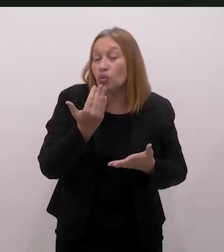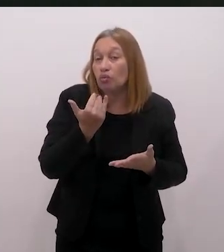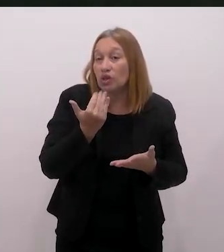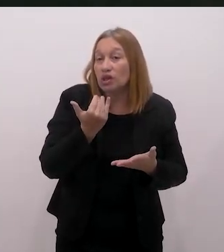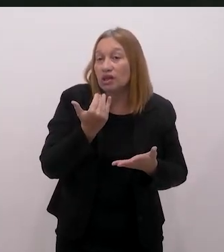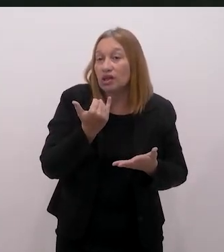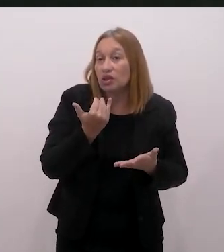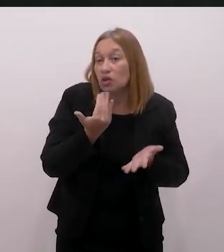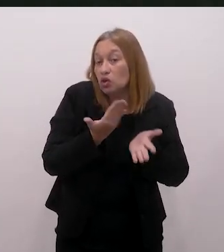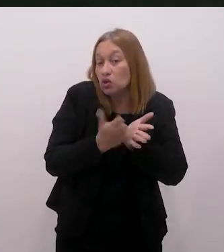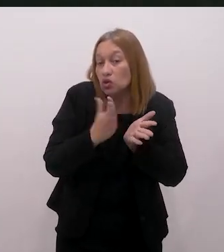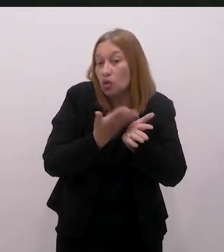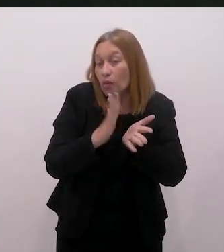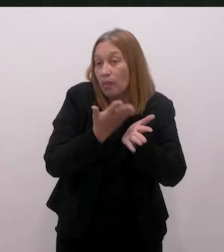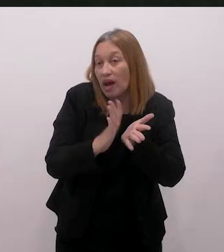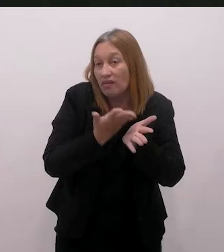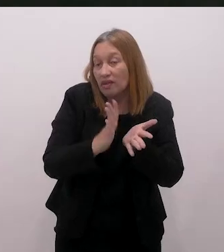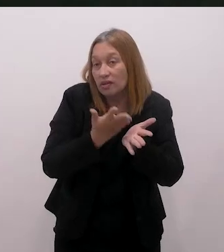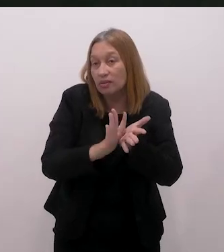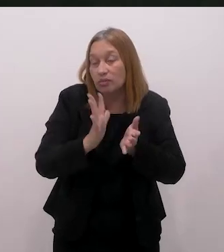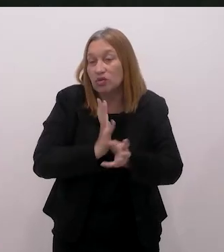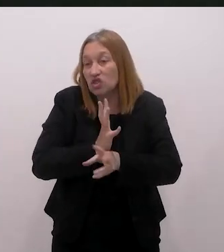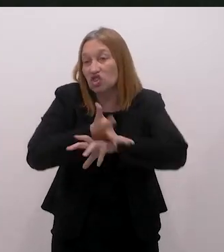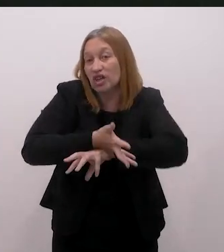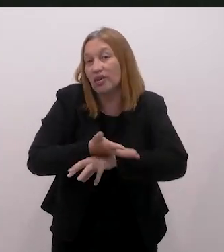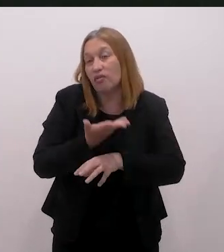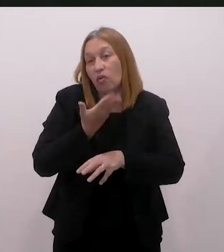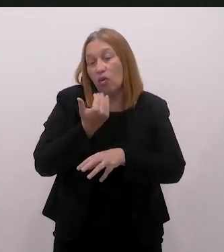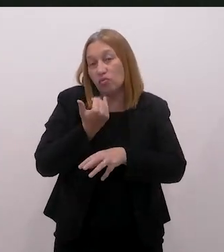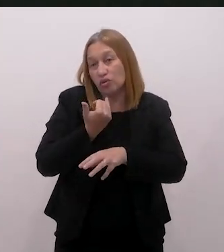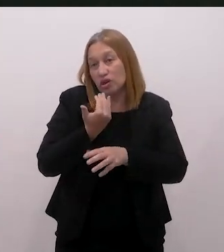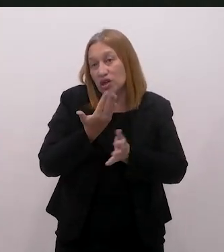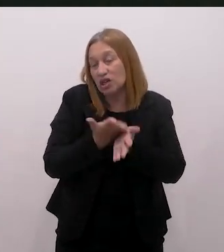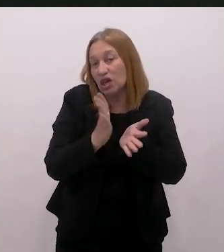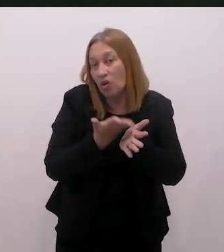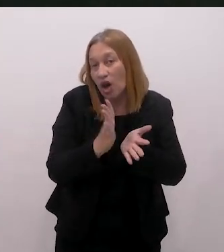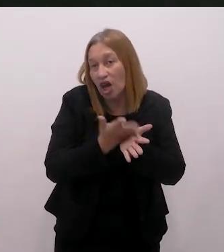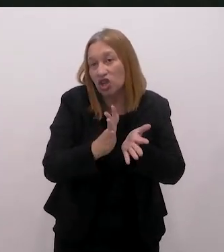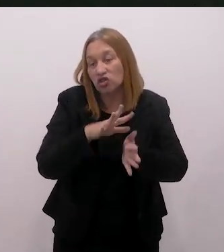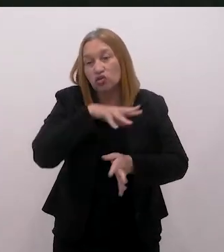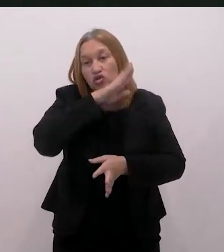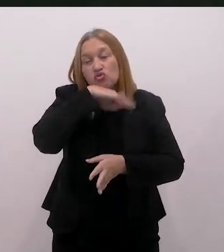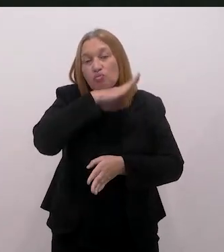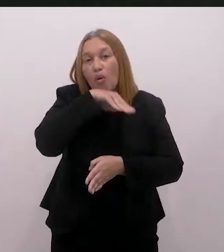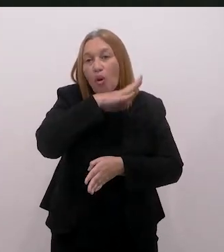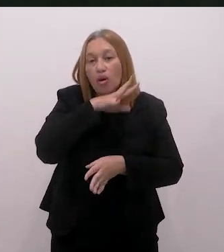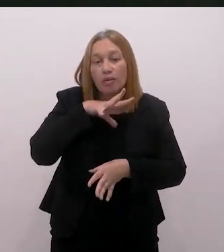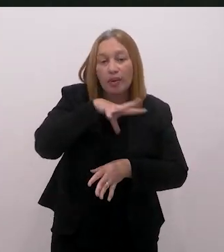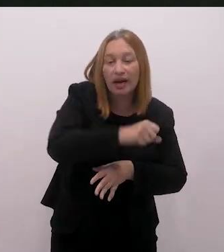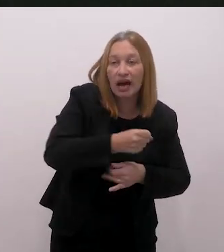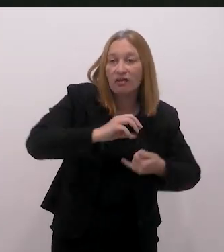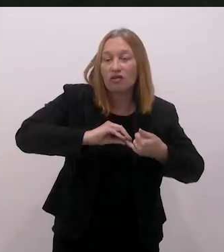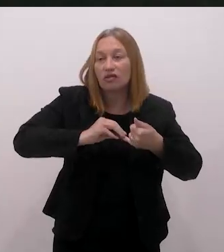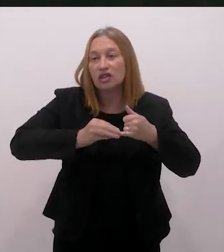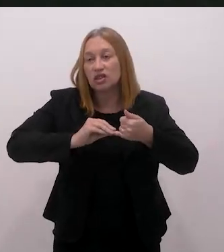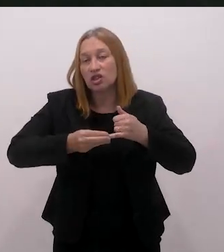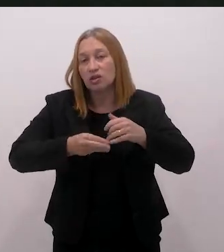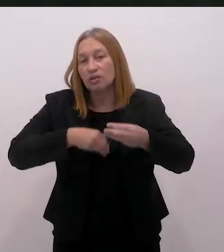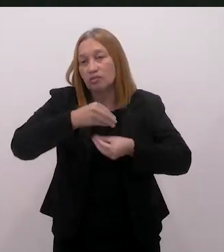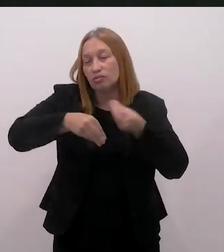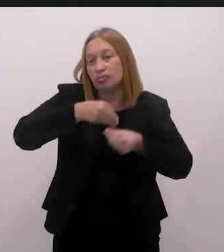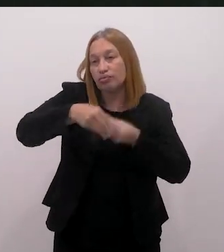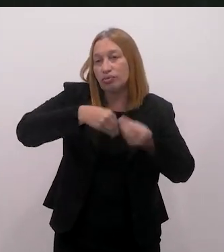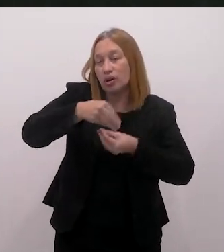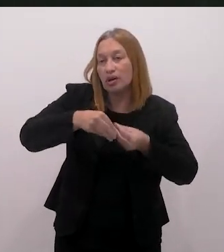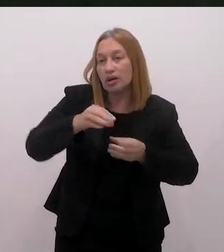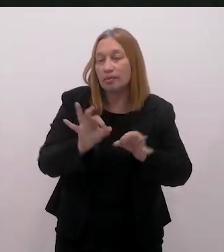um alimento que sobrava para eles, não é? Que era o resto dos porcos, pegava o feijão, então fazia